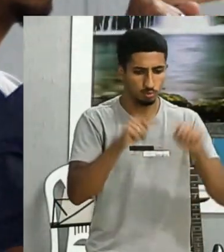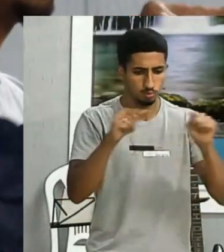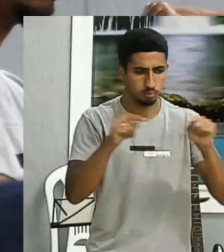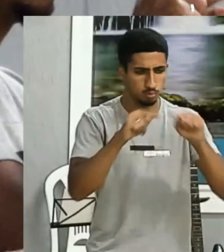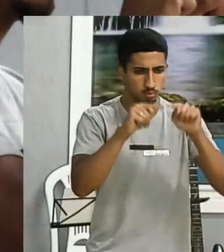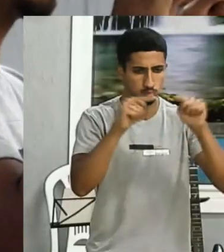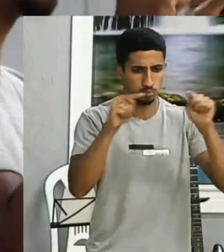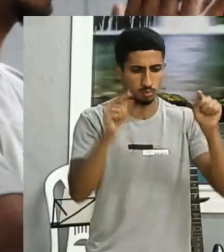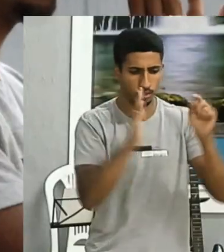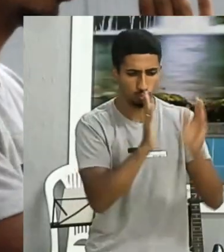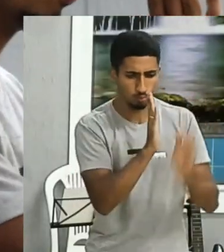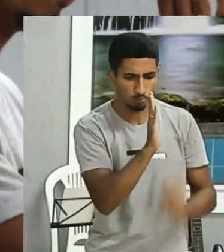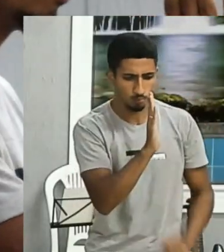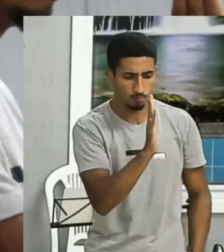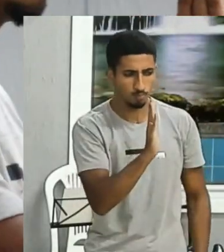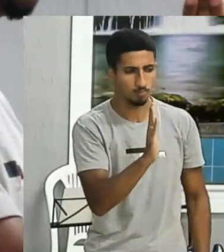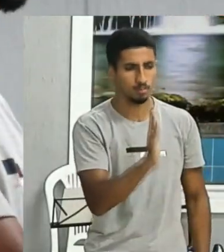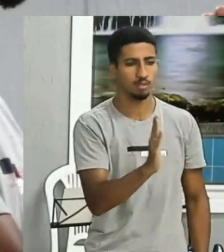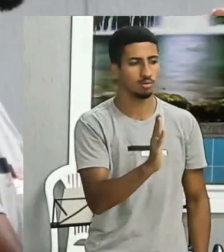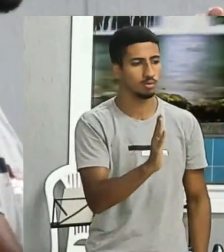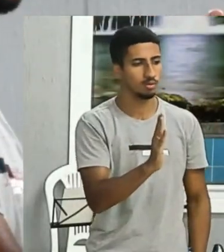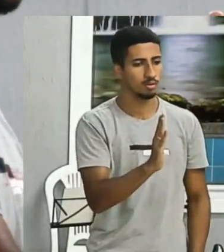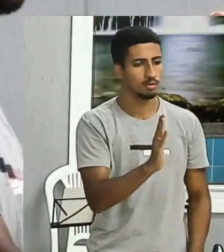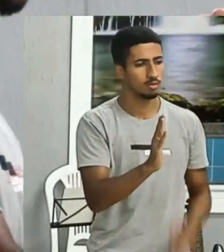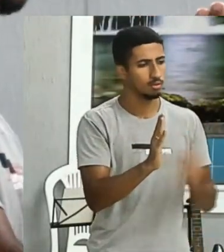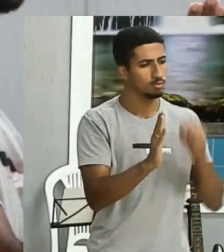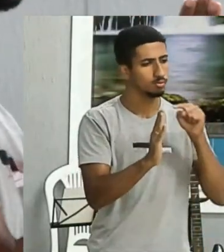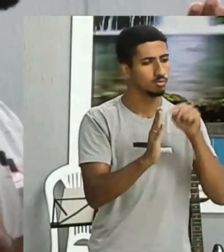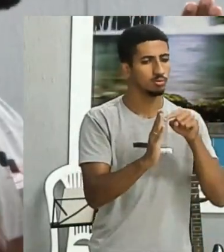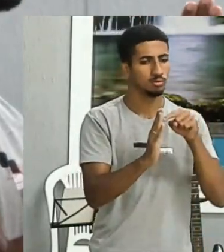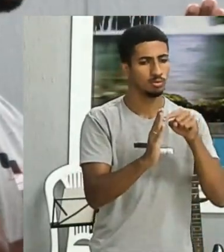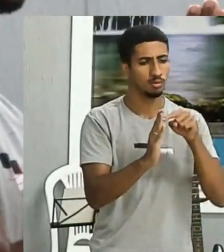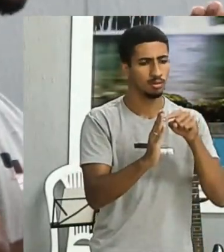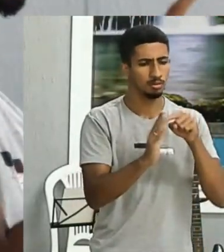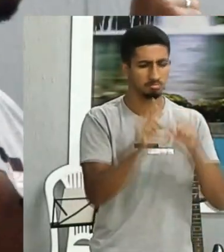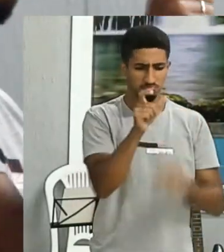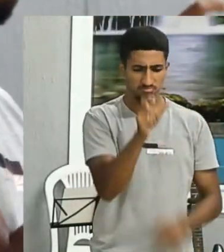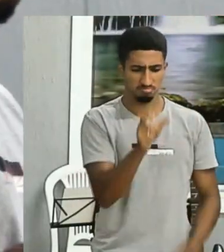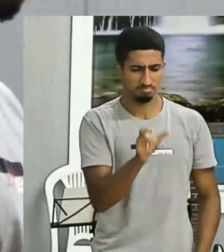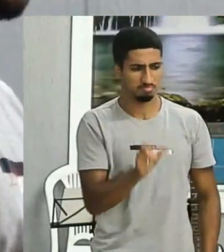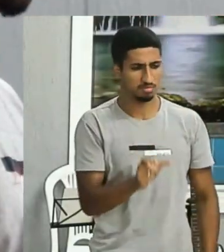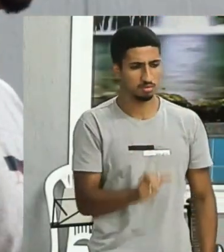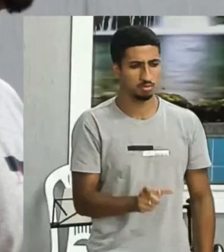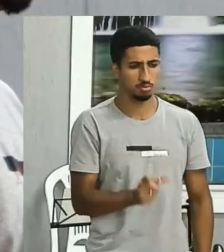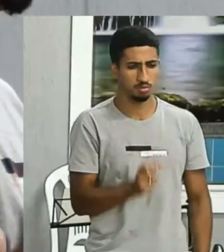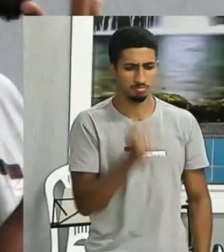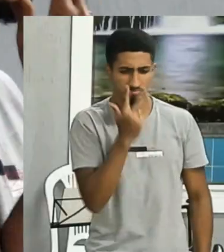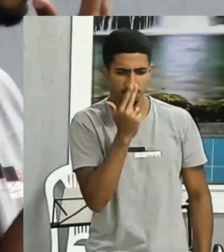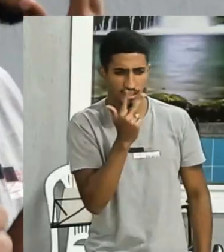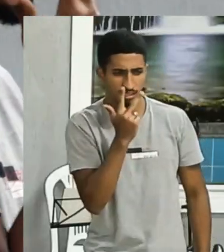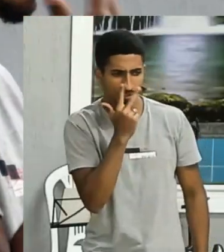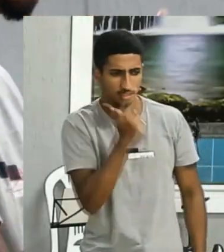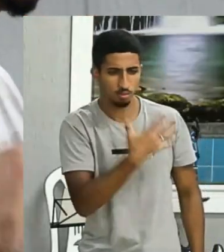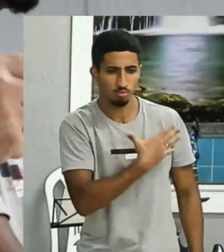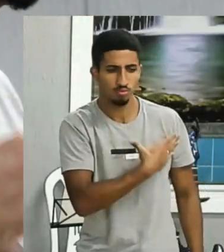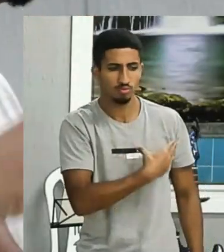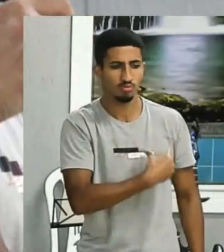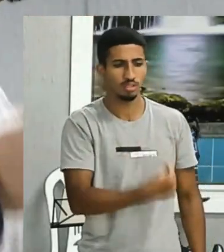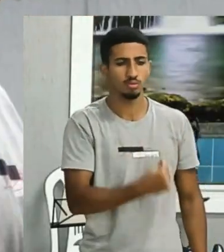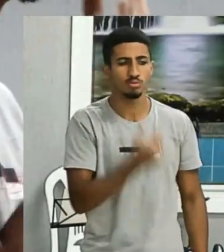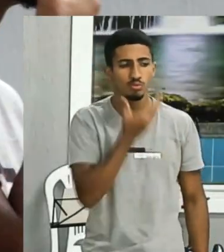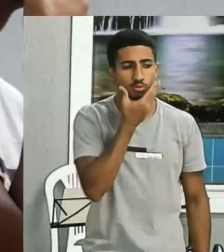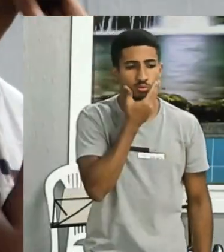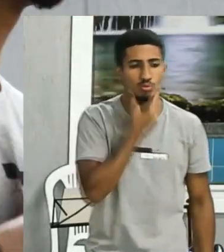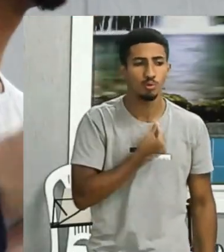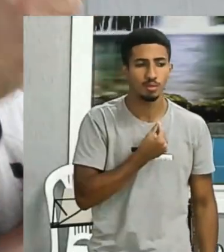as 7 igrejas, está alguém semelhante ao Filho do Homem. Quem é? Quem se designou, na maioria